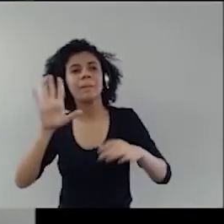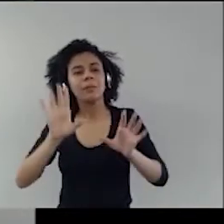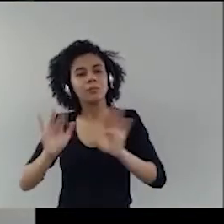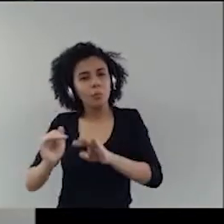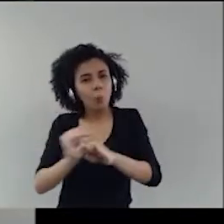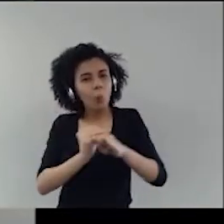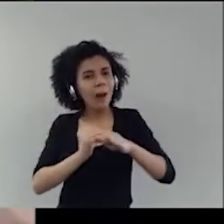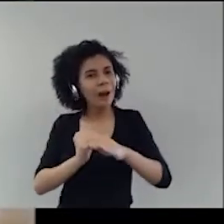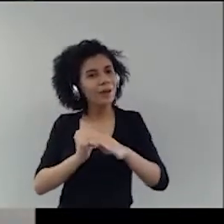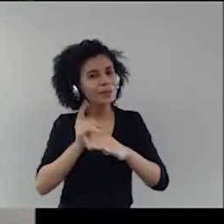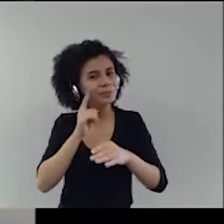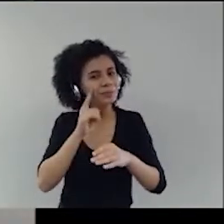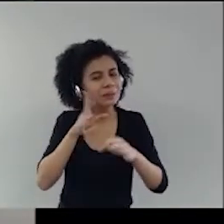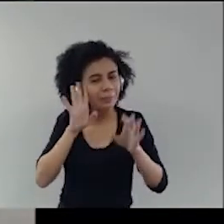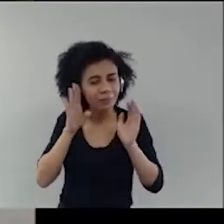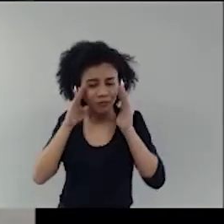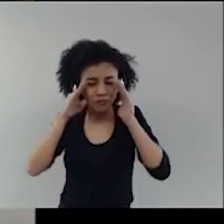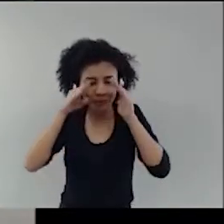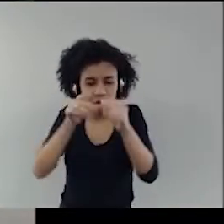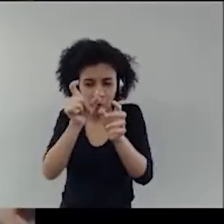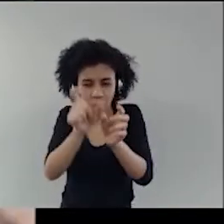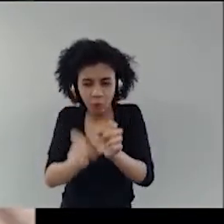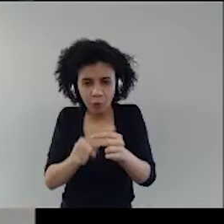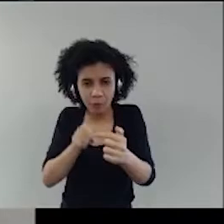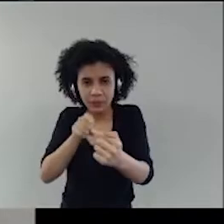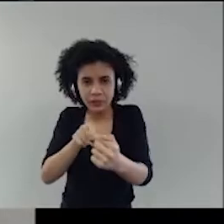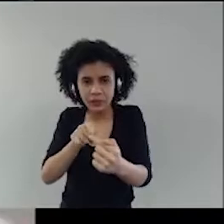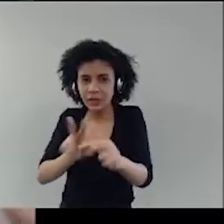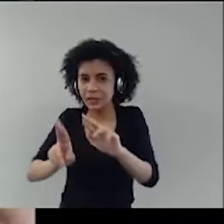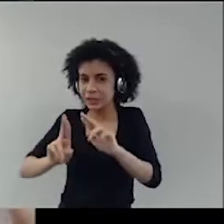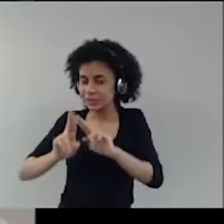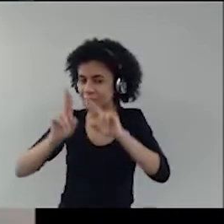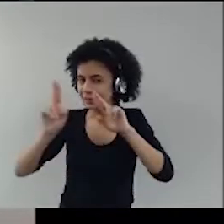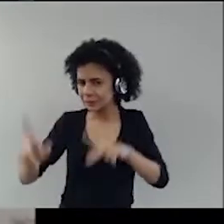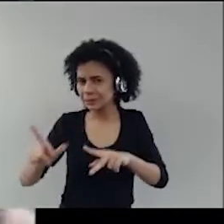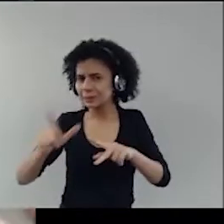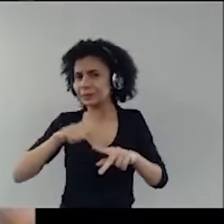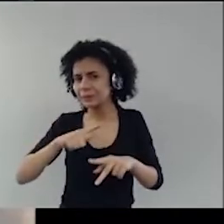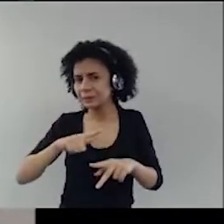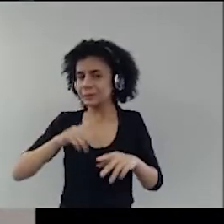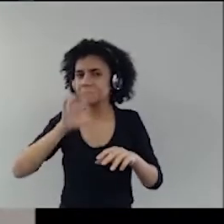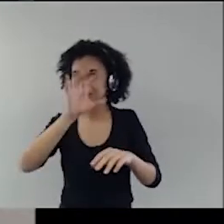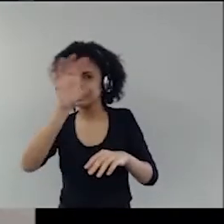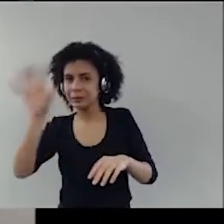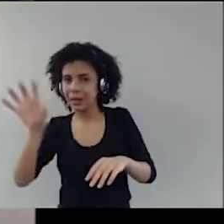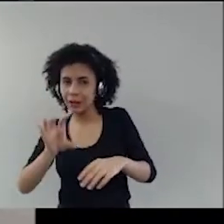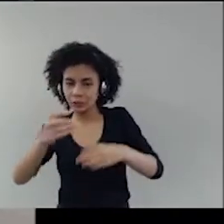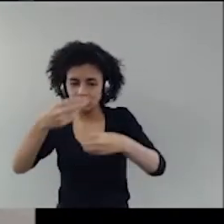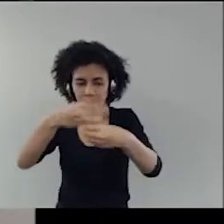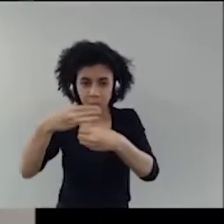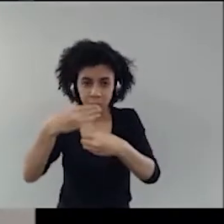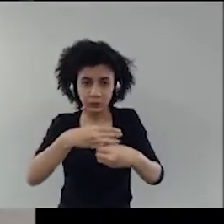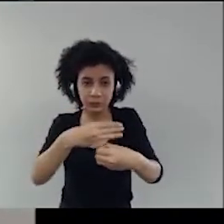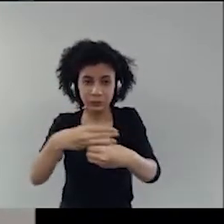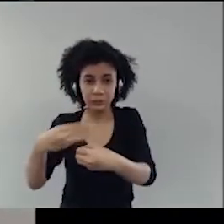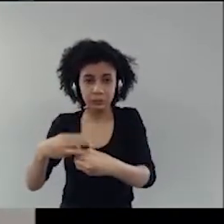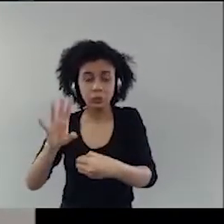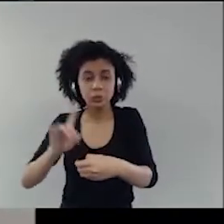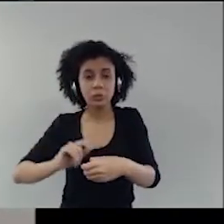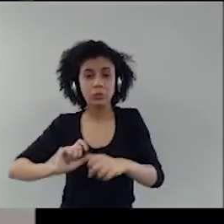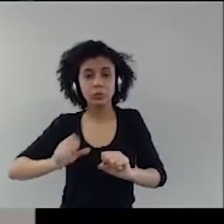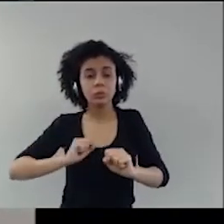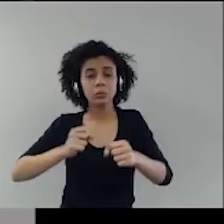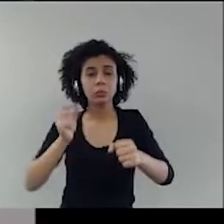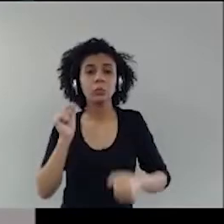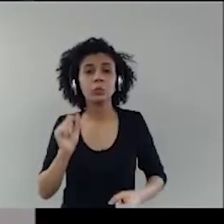uniforme, digamos assim, centralizada, e com diferenciações entre estados e municípios, acabou por agir